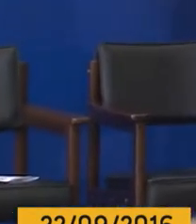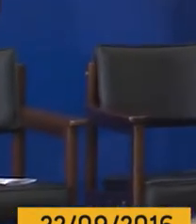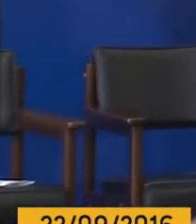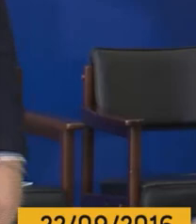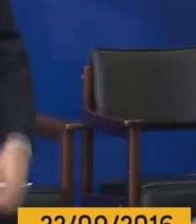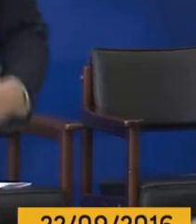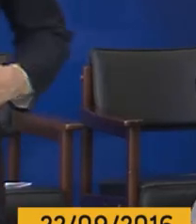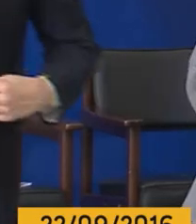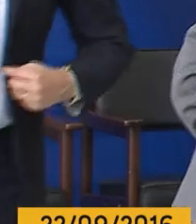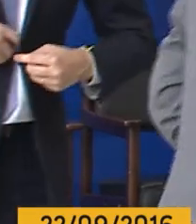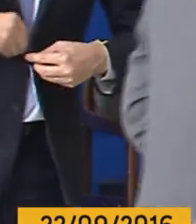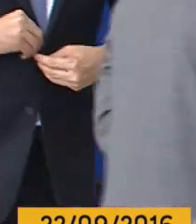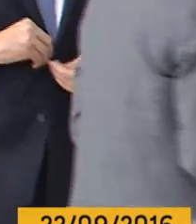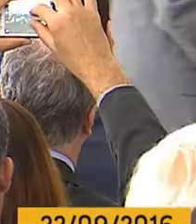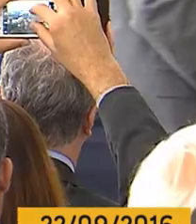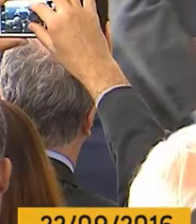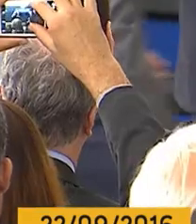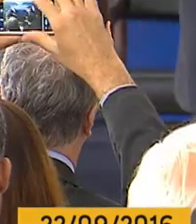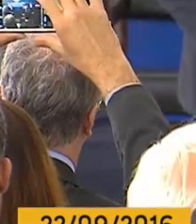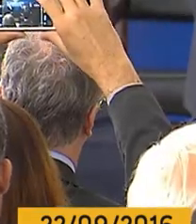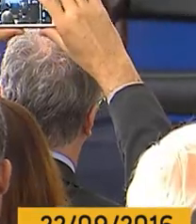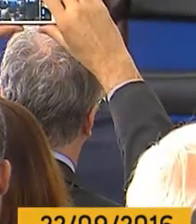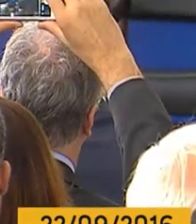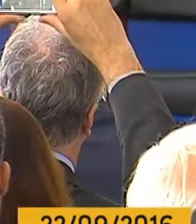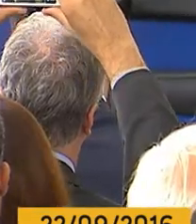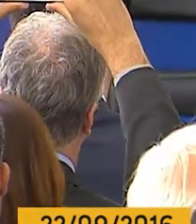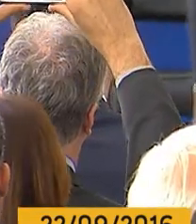integral e d outras